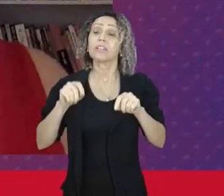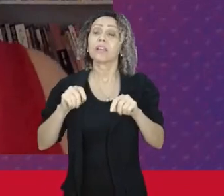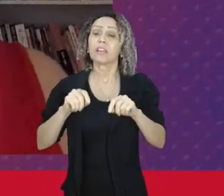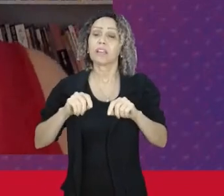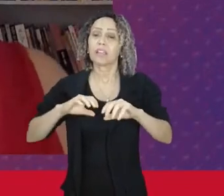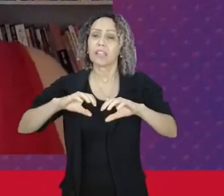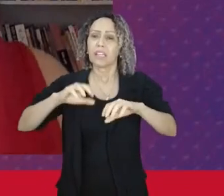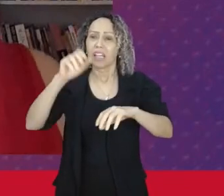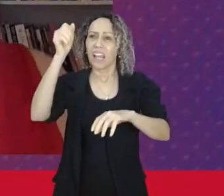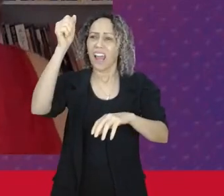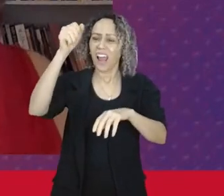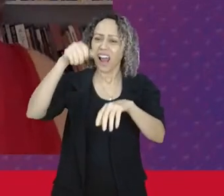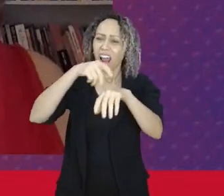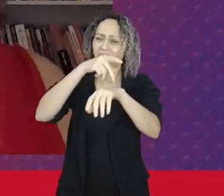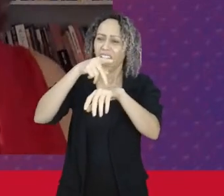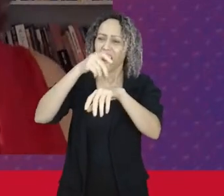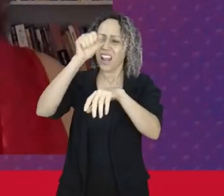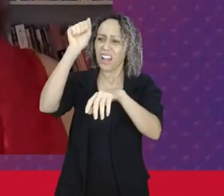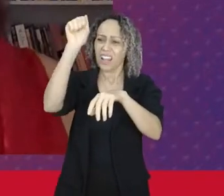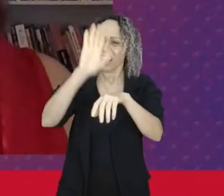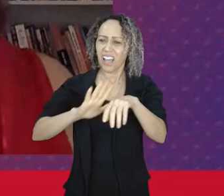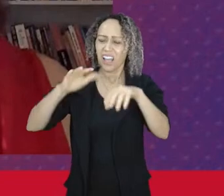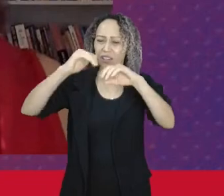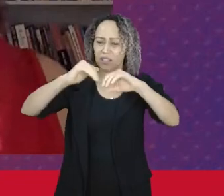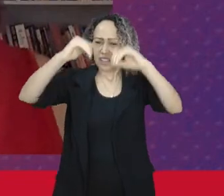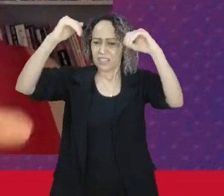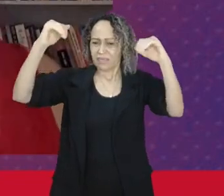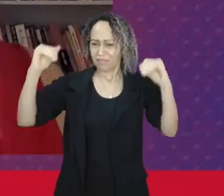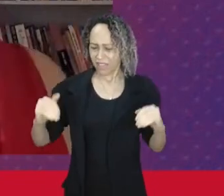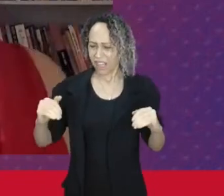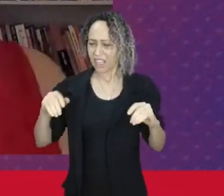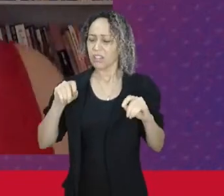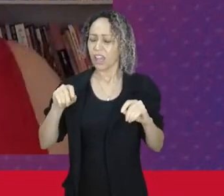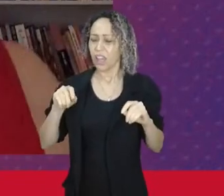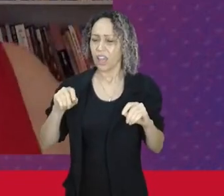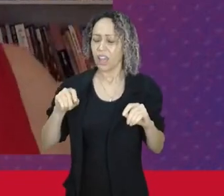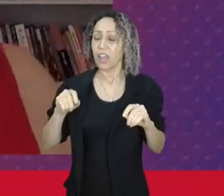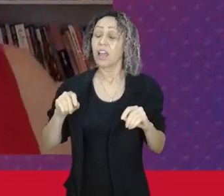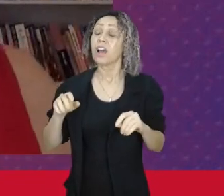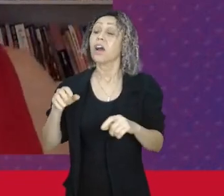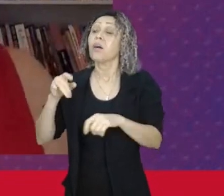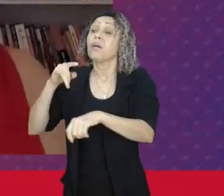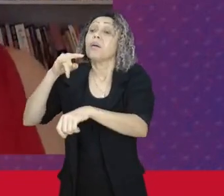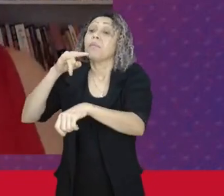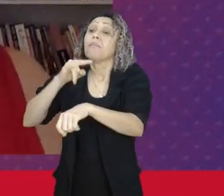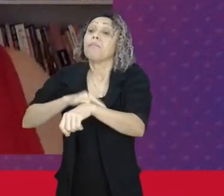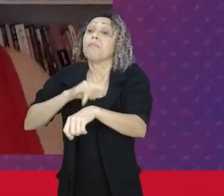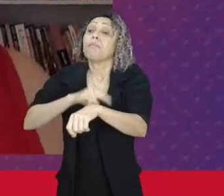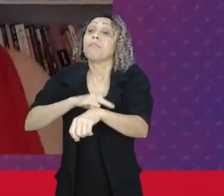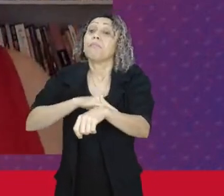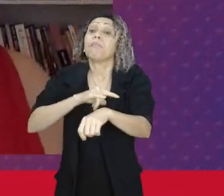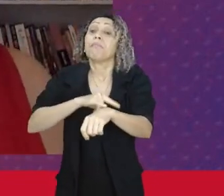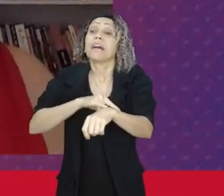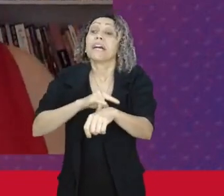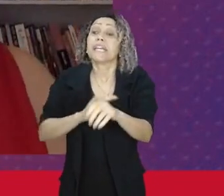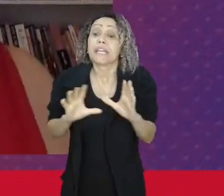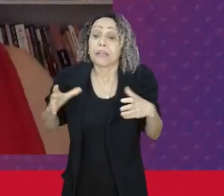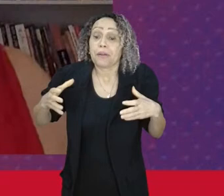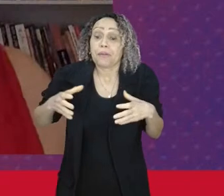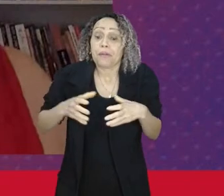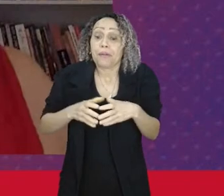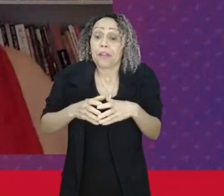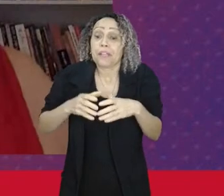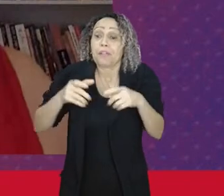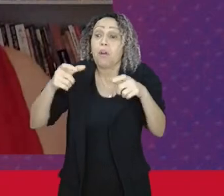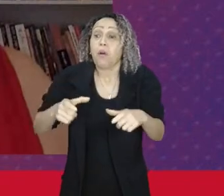assentamentos precários, se colocou banheiros coletivos instalados em espaços públicos coletivos, porque